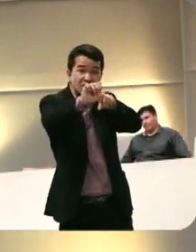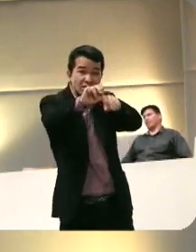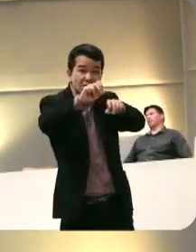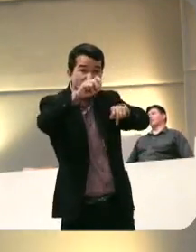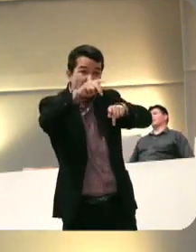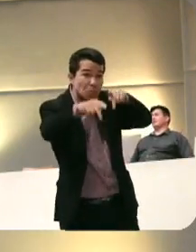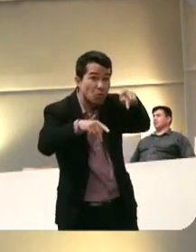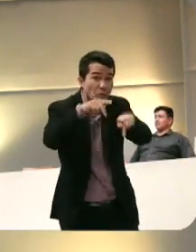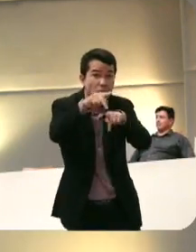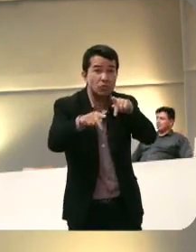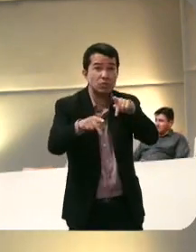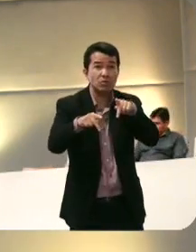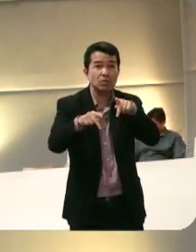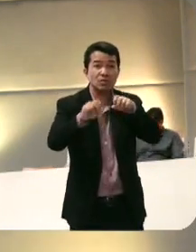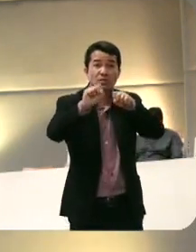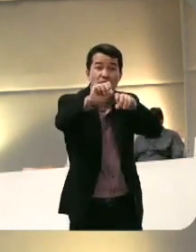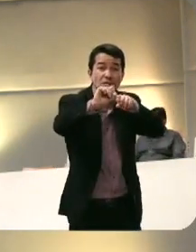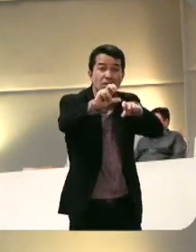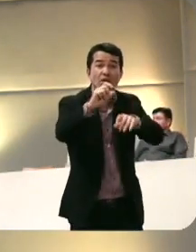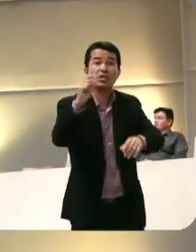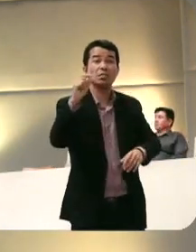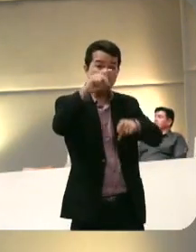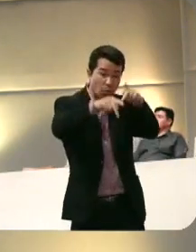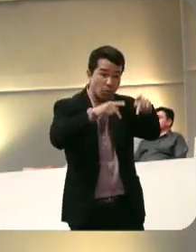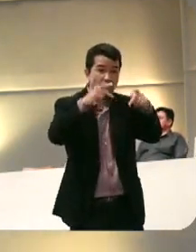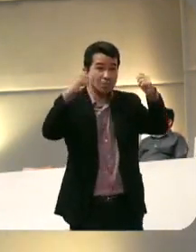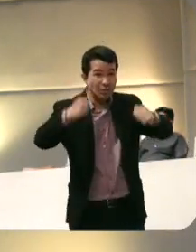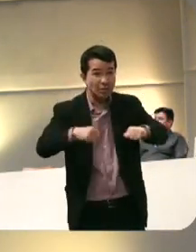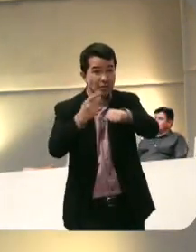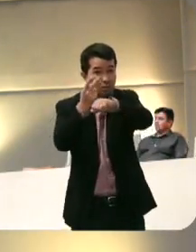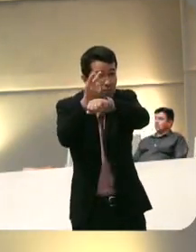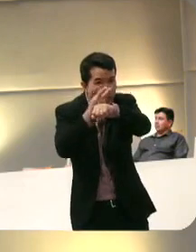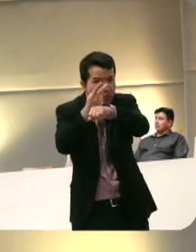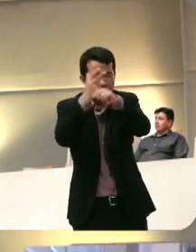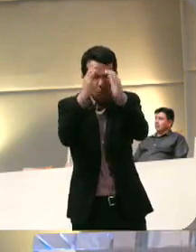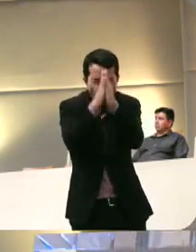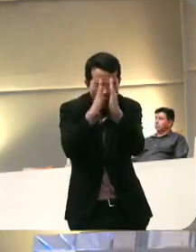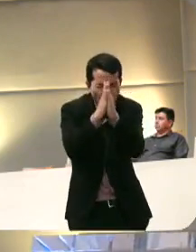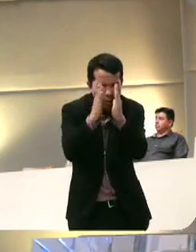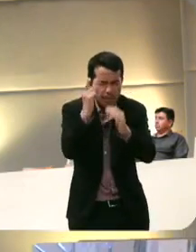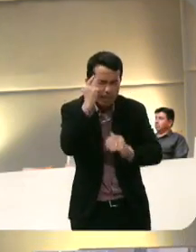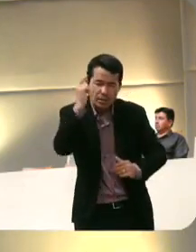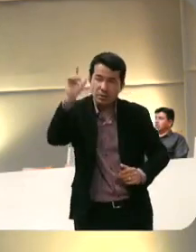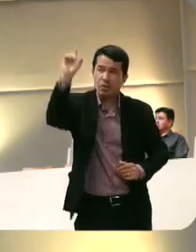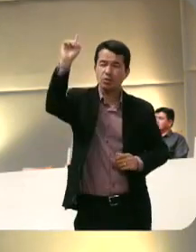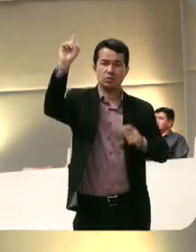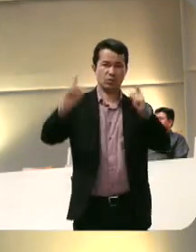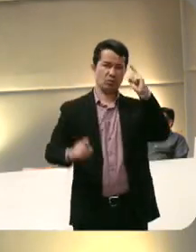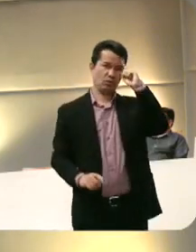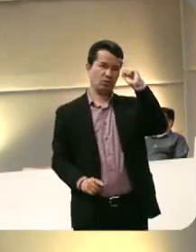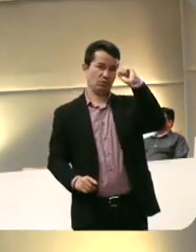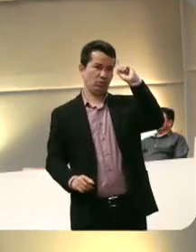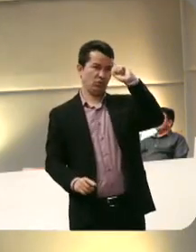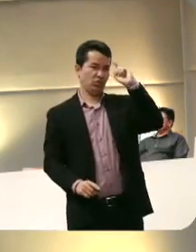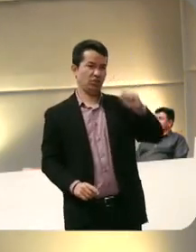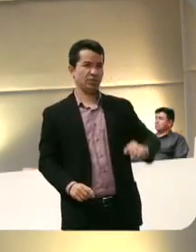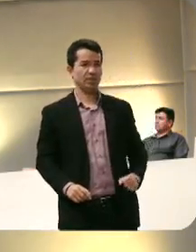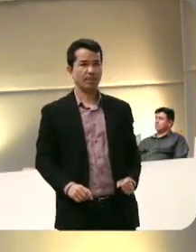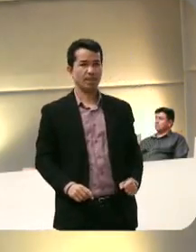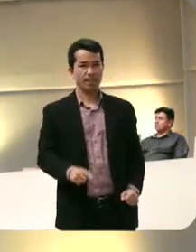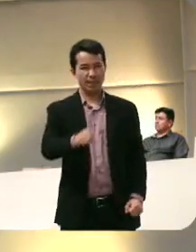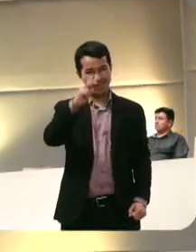restaura a tenda do encontro. Mas depois, ele volta para o Sinai. E se